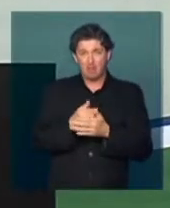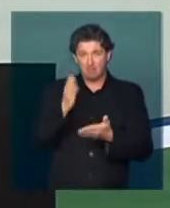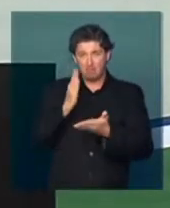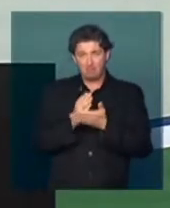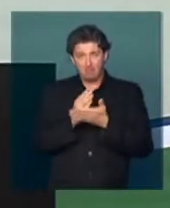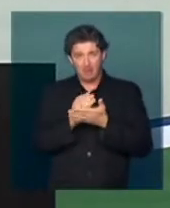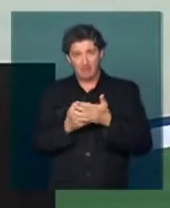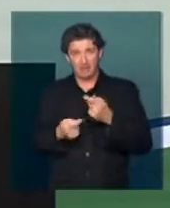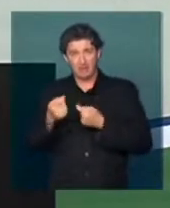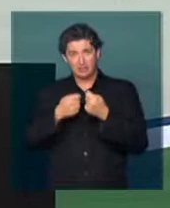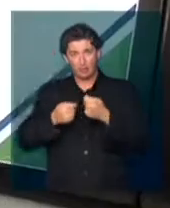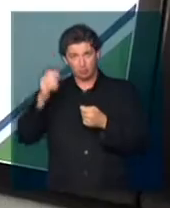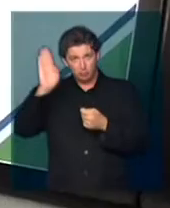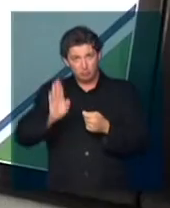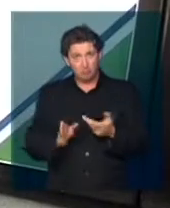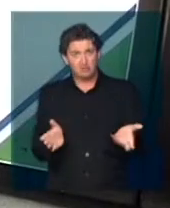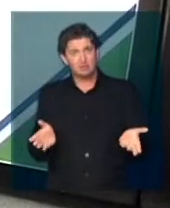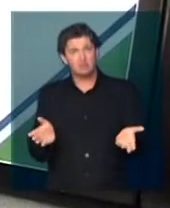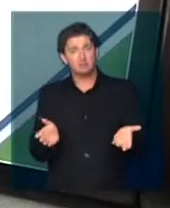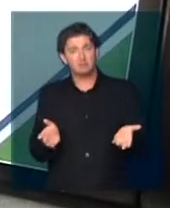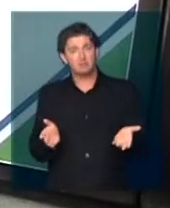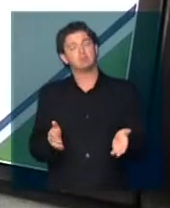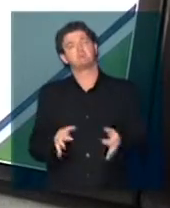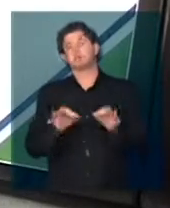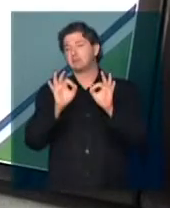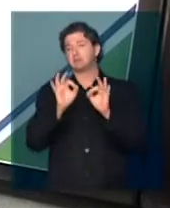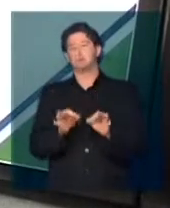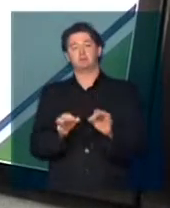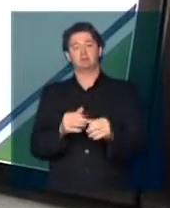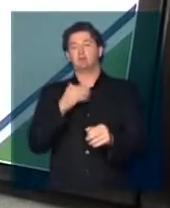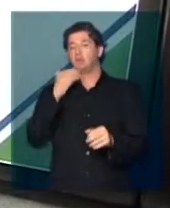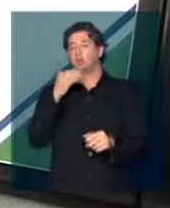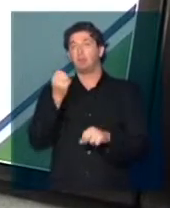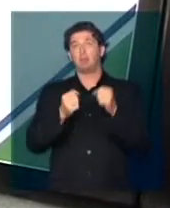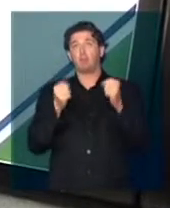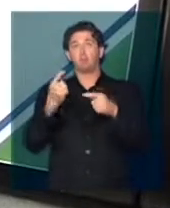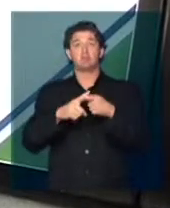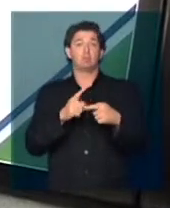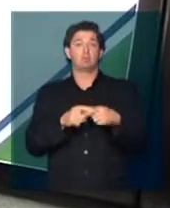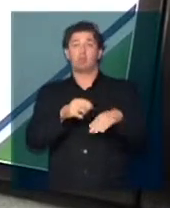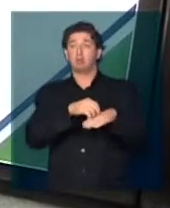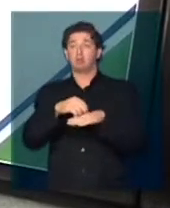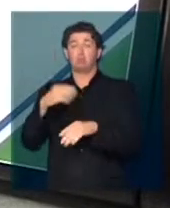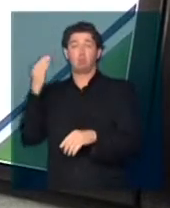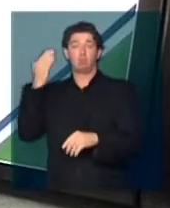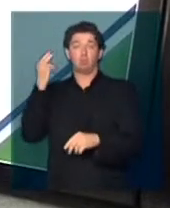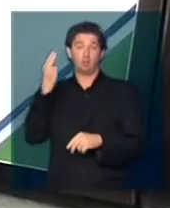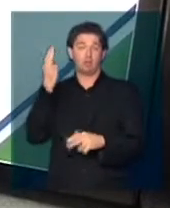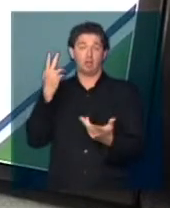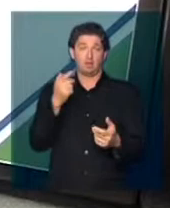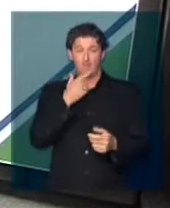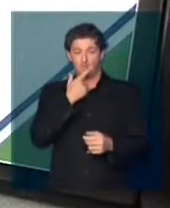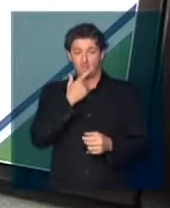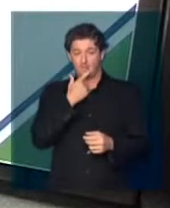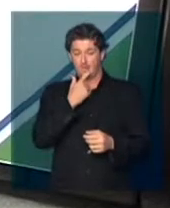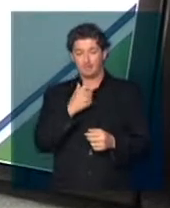e colabora com a riqueza e com o PIB brasileiro. Exatamente porque não vai adiantar produzir, porque não vai ter como transportar, porque não tem a atitude que precisa